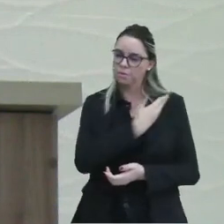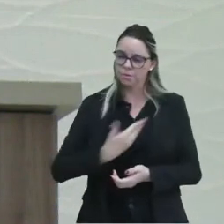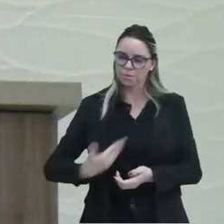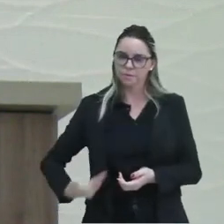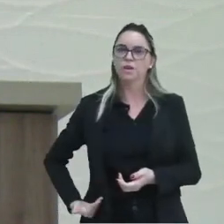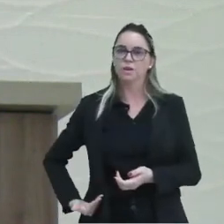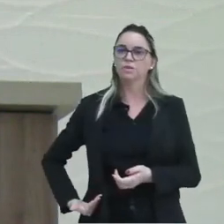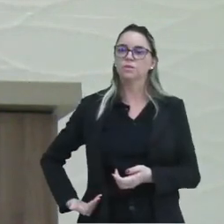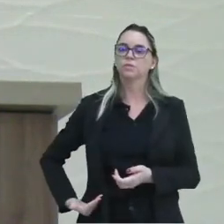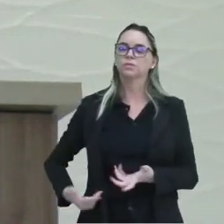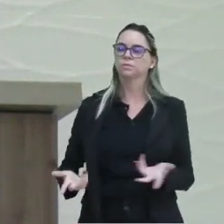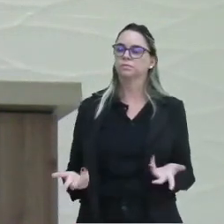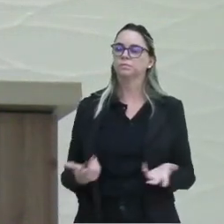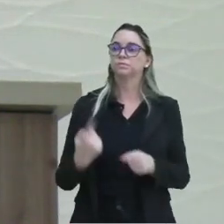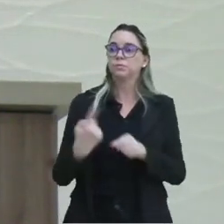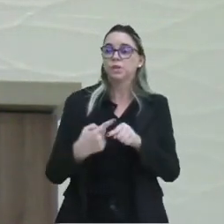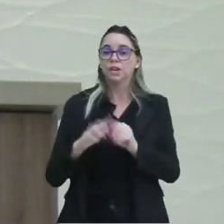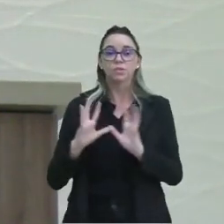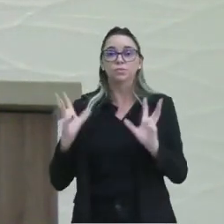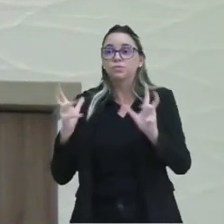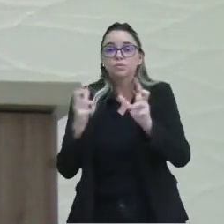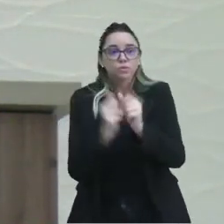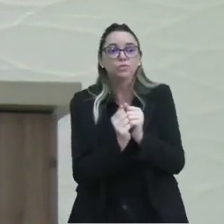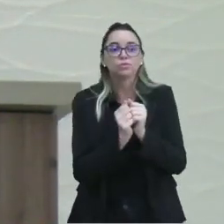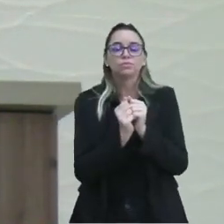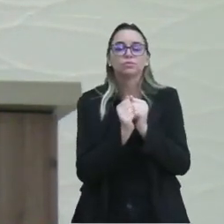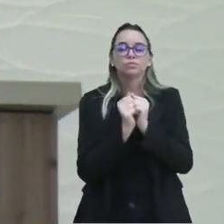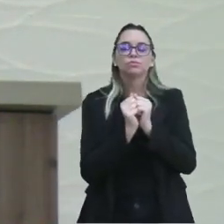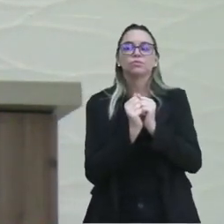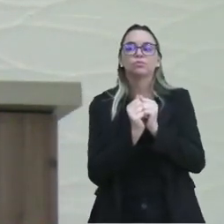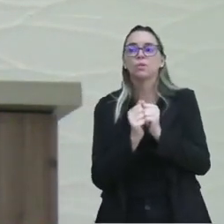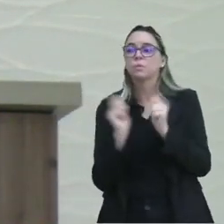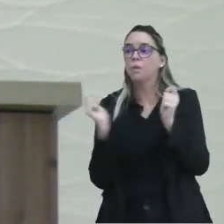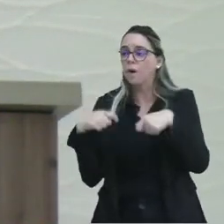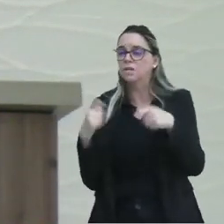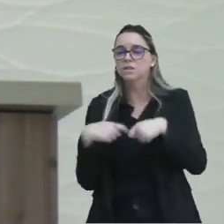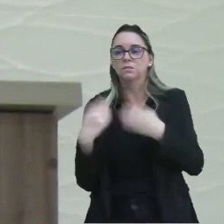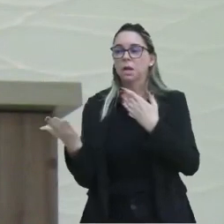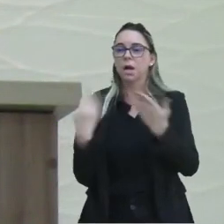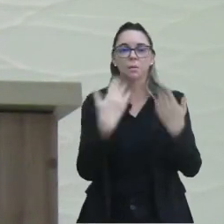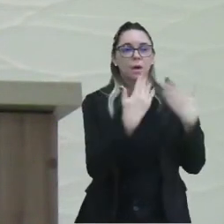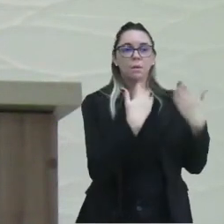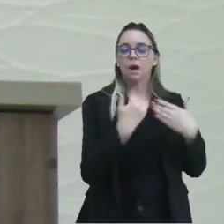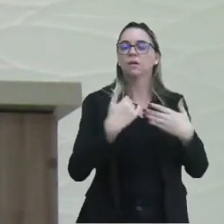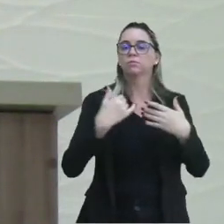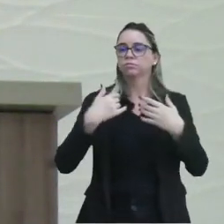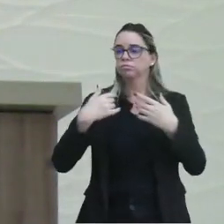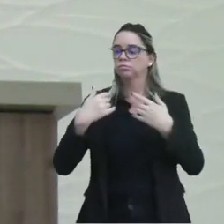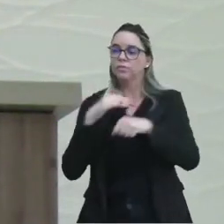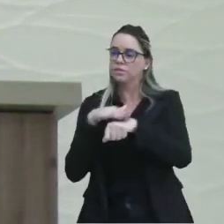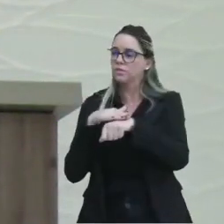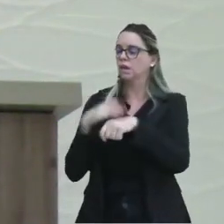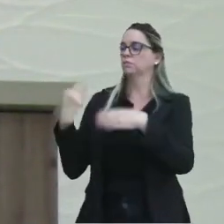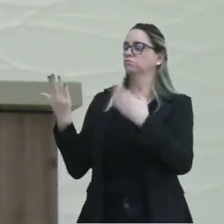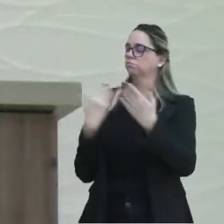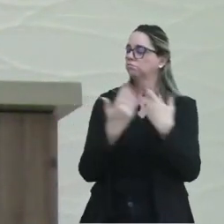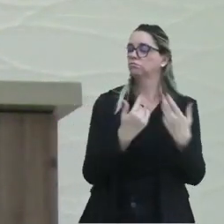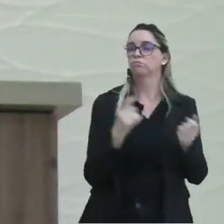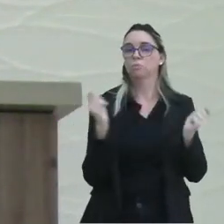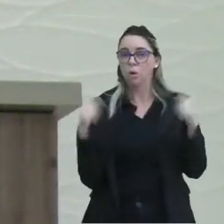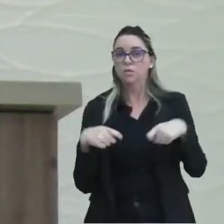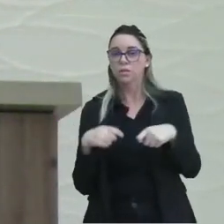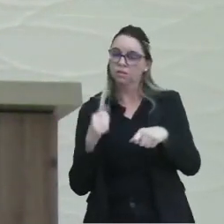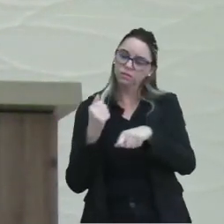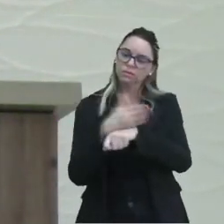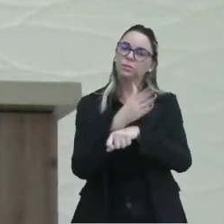para que assim possamos juntos debater, dialogar, para que possamos chegar a um consenso e aprovar o projeto de lei que